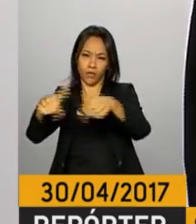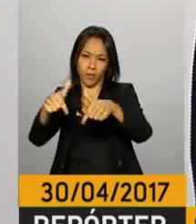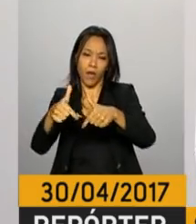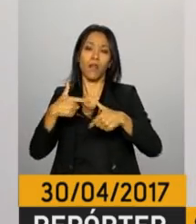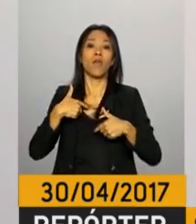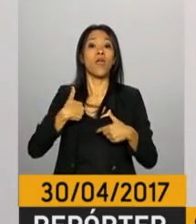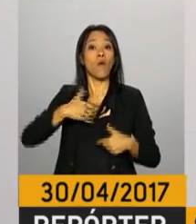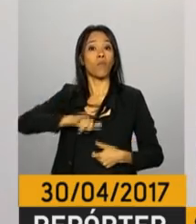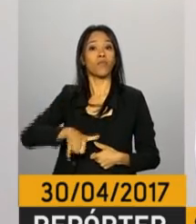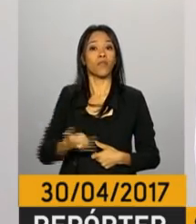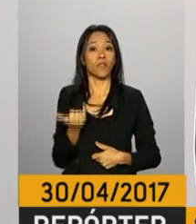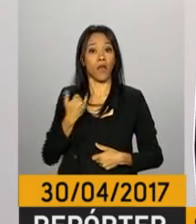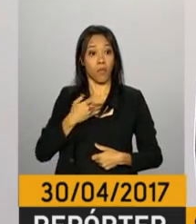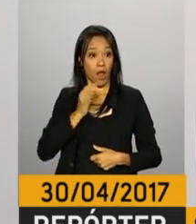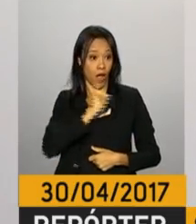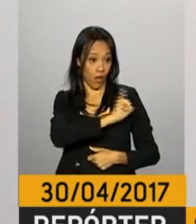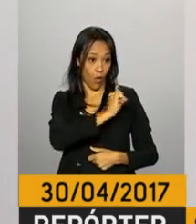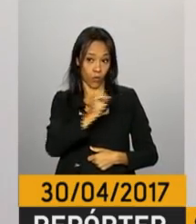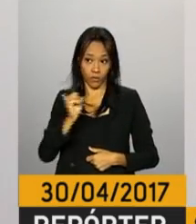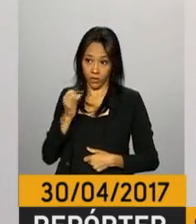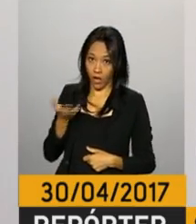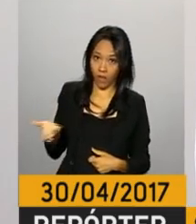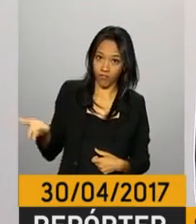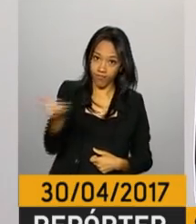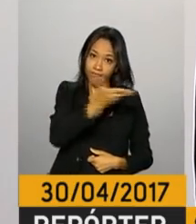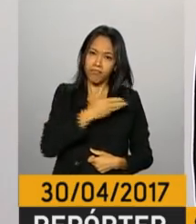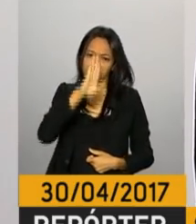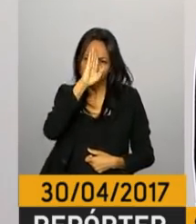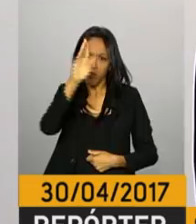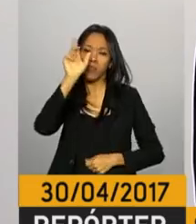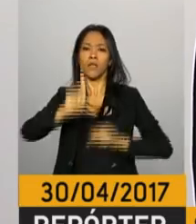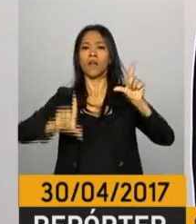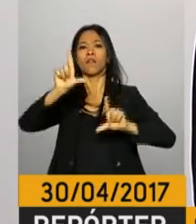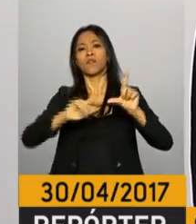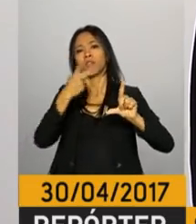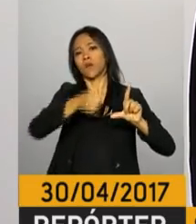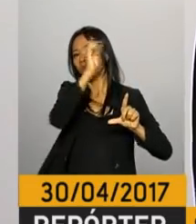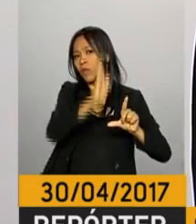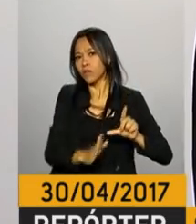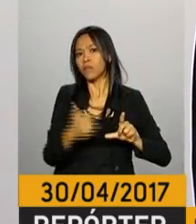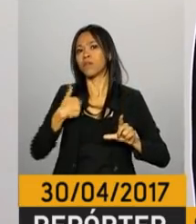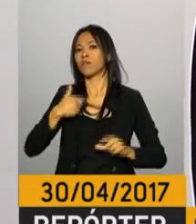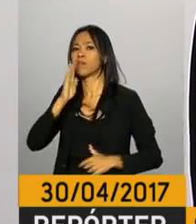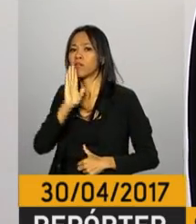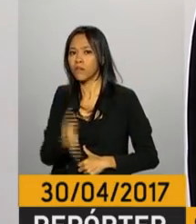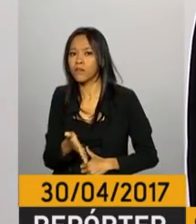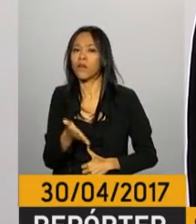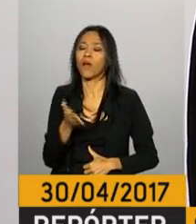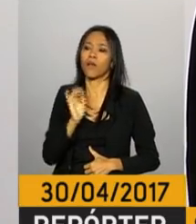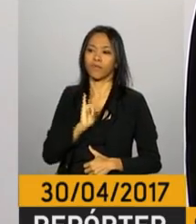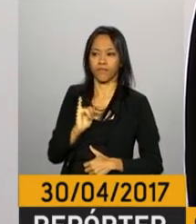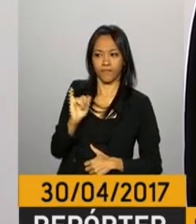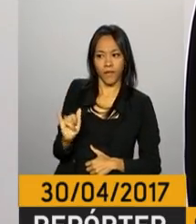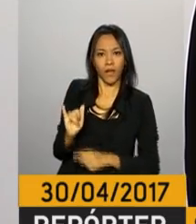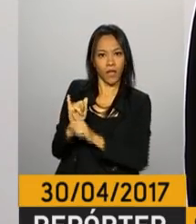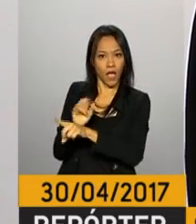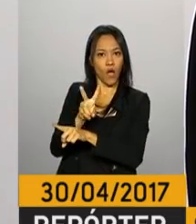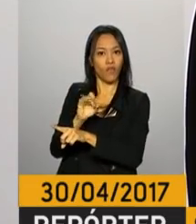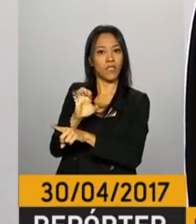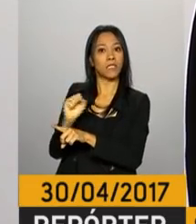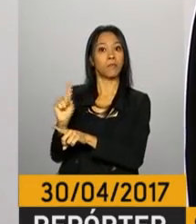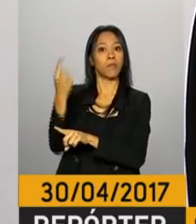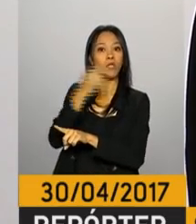para contar a todos, especialmente à imprensa brasileira, que eu acabei de transmitir ao senhor vice-primeiro-ministro